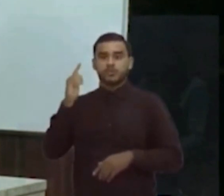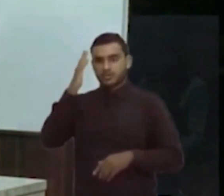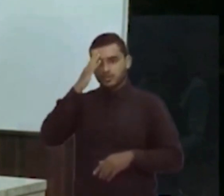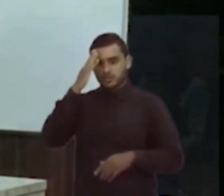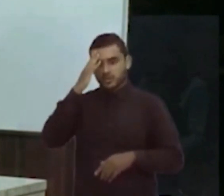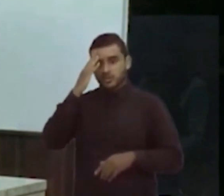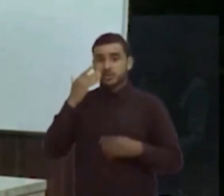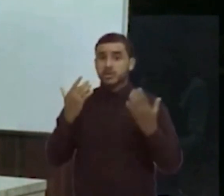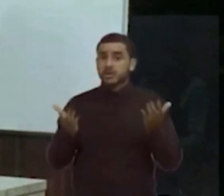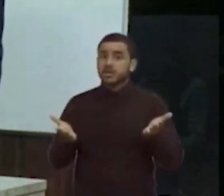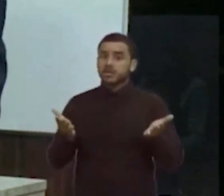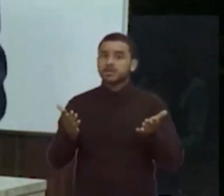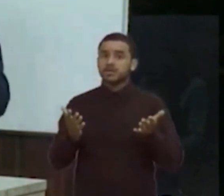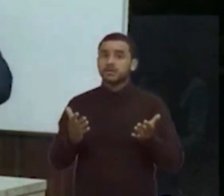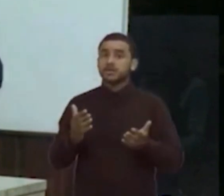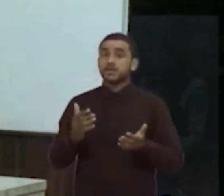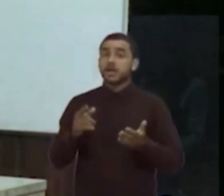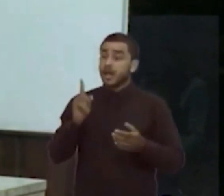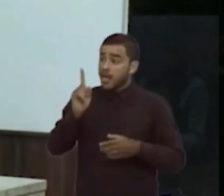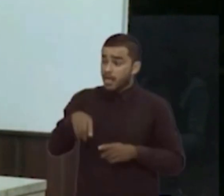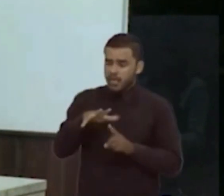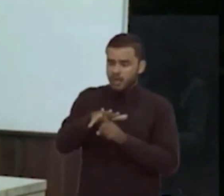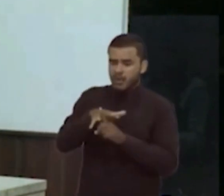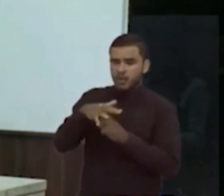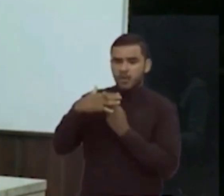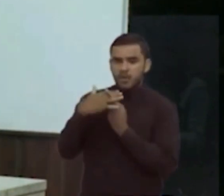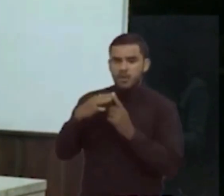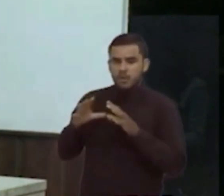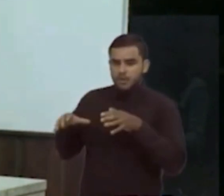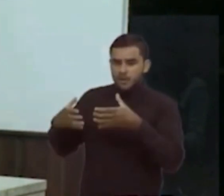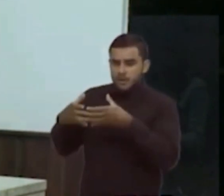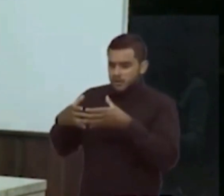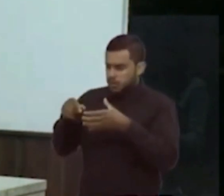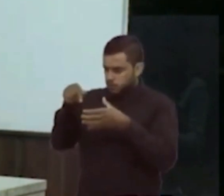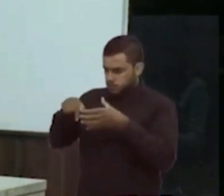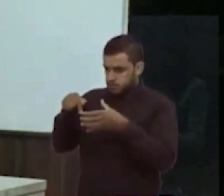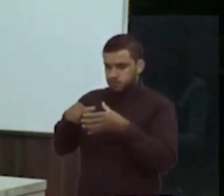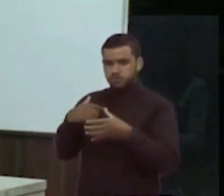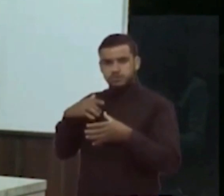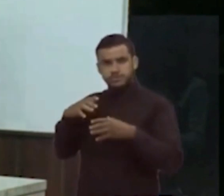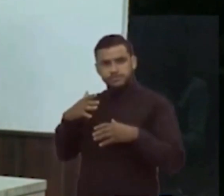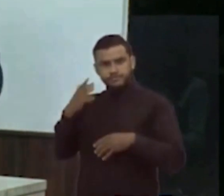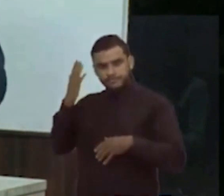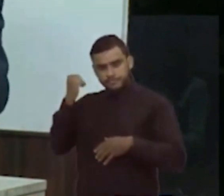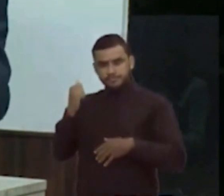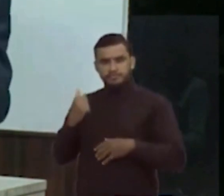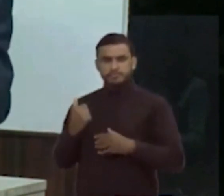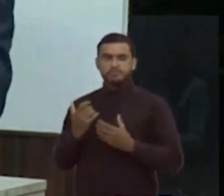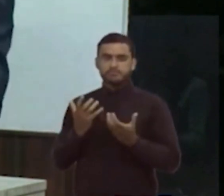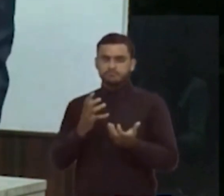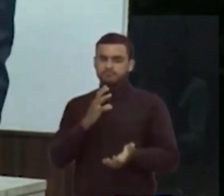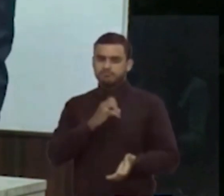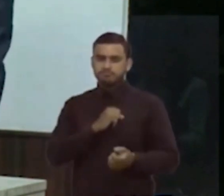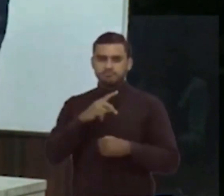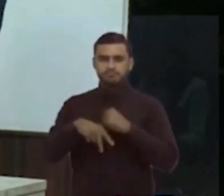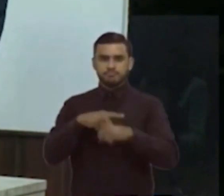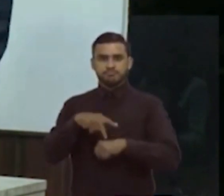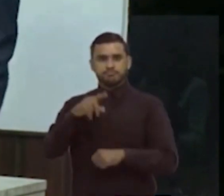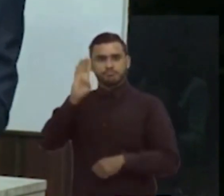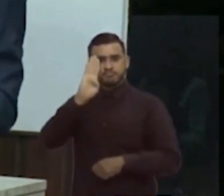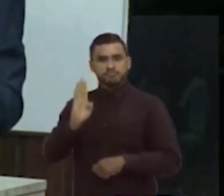identidade nacional, o socialismo tinha expressões importantes. No nacionalismo